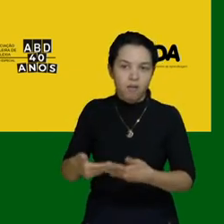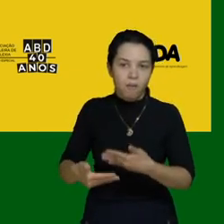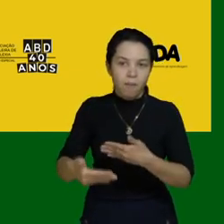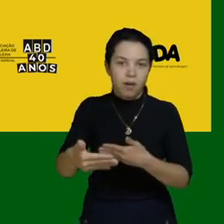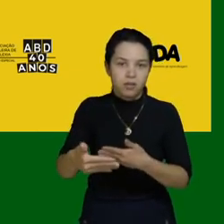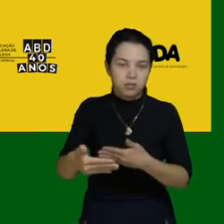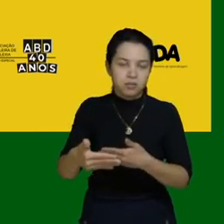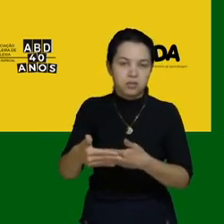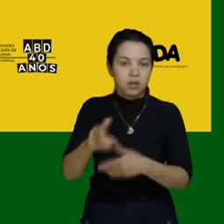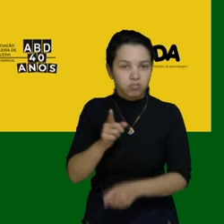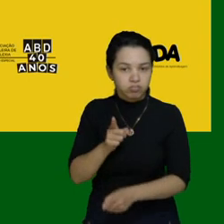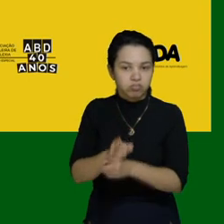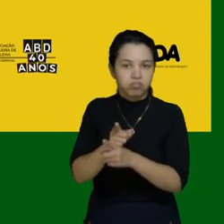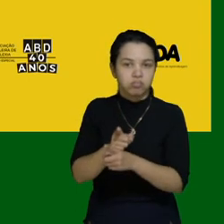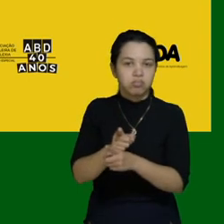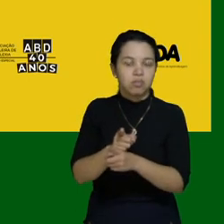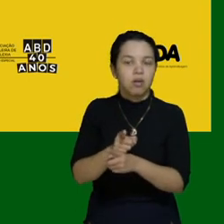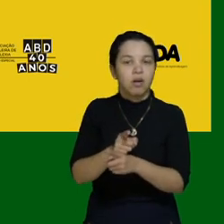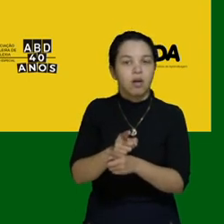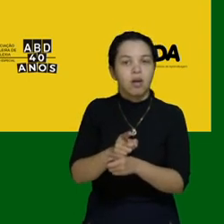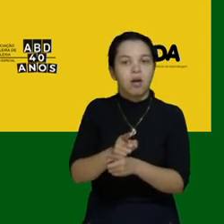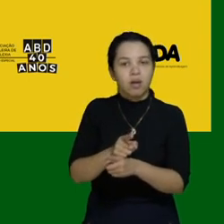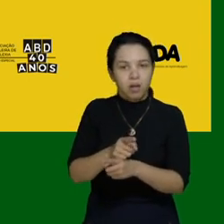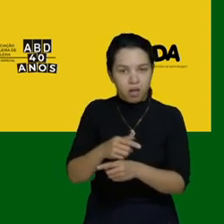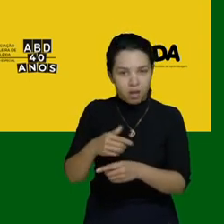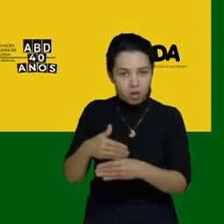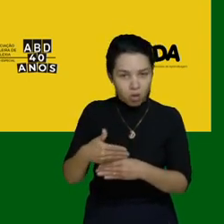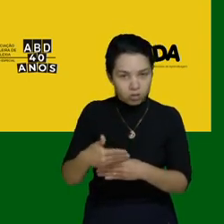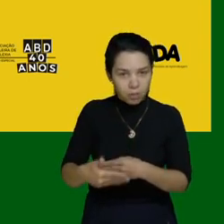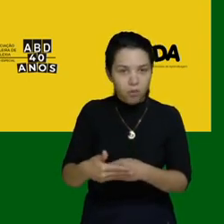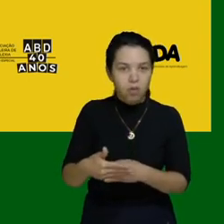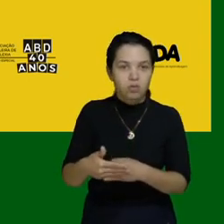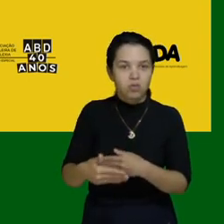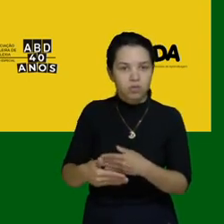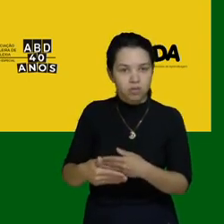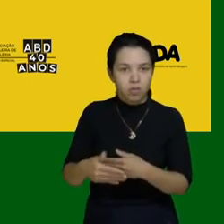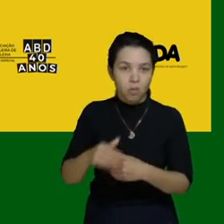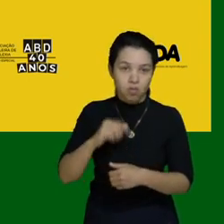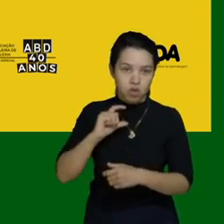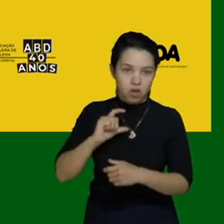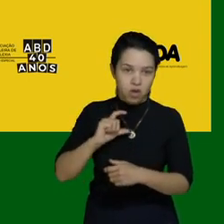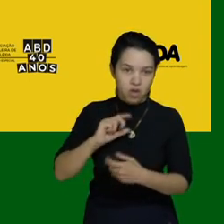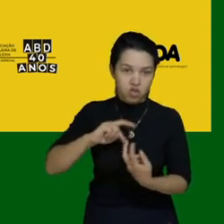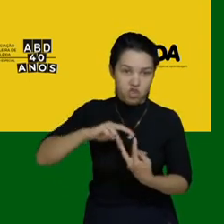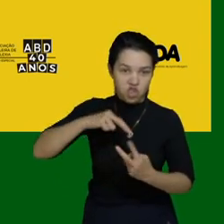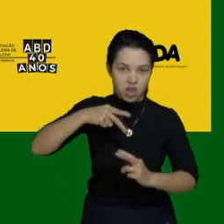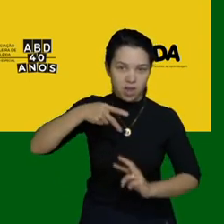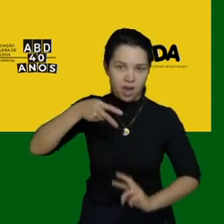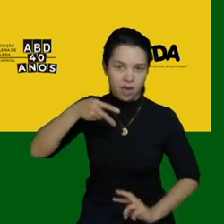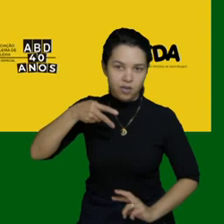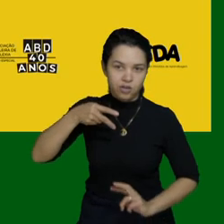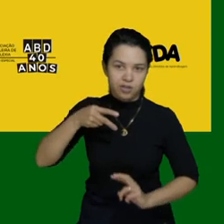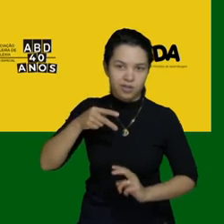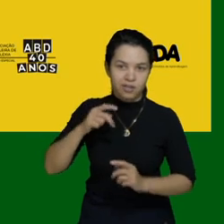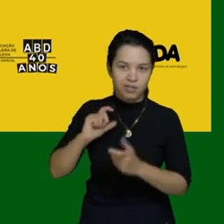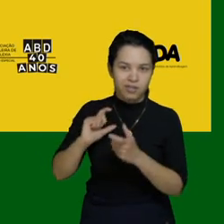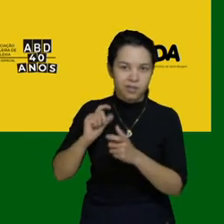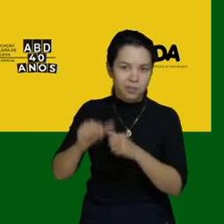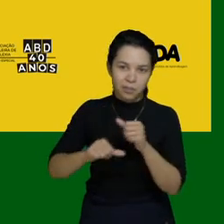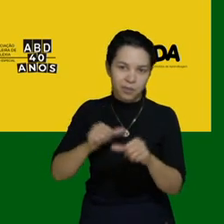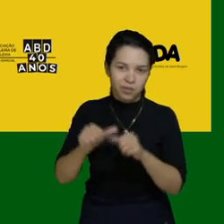o diagnóstico também Você sempre tem jeito né a gente não vai mudar genética lógico Mas assim vai mudar os fatores